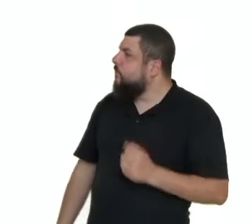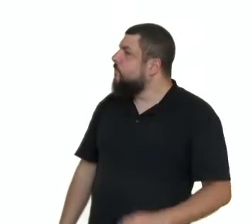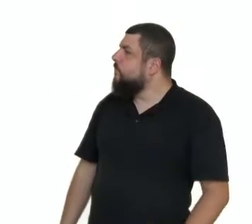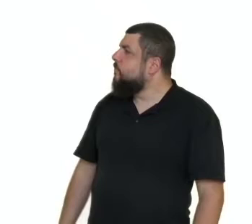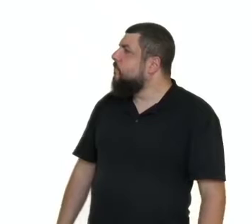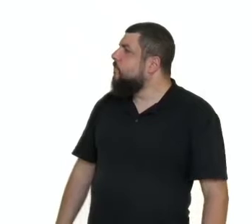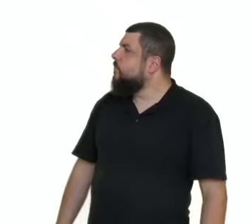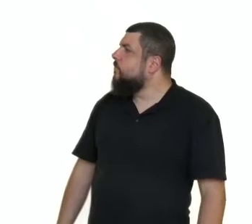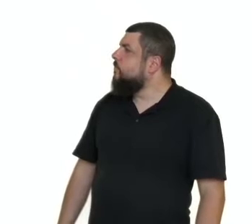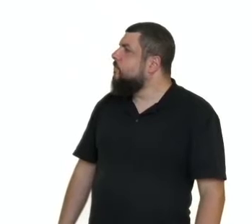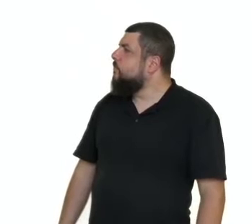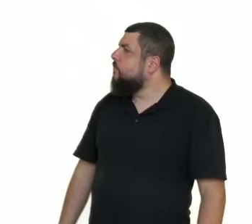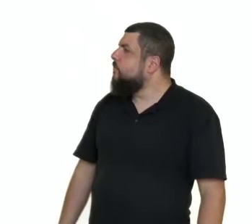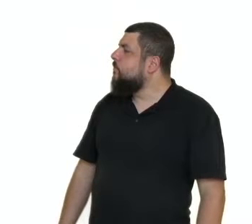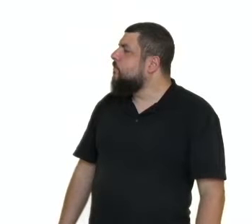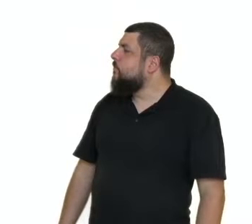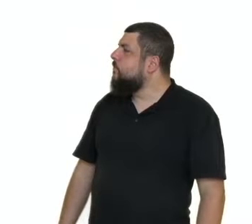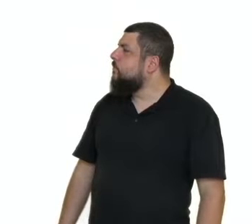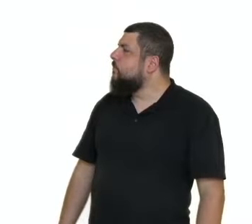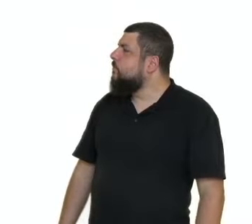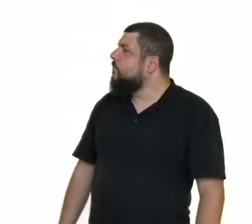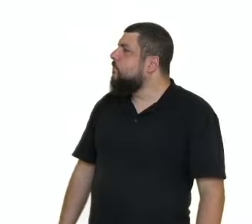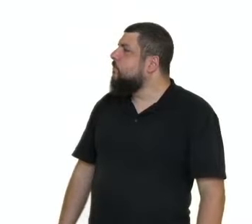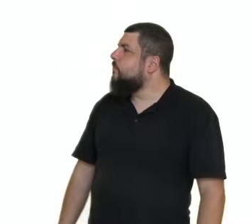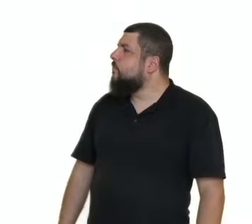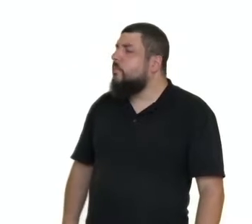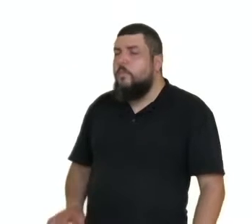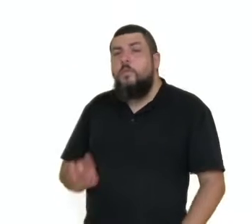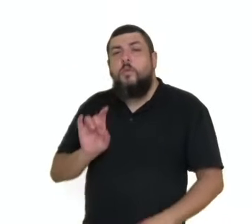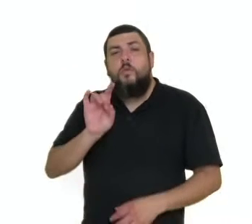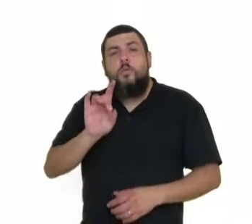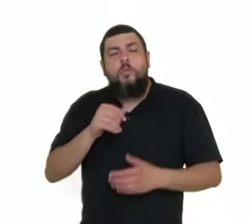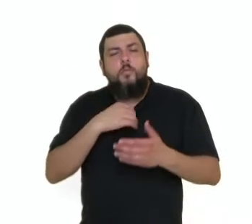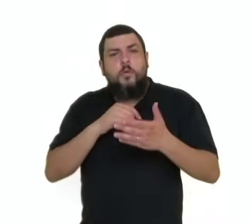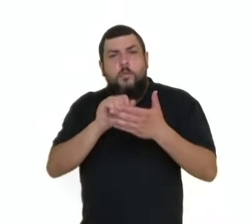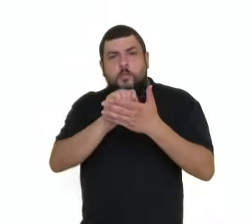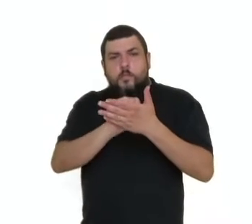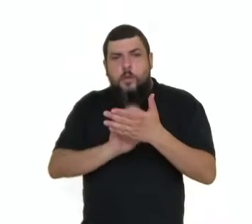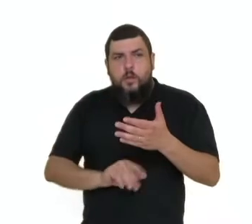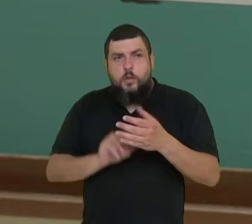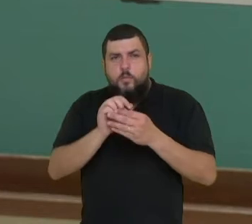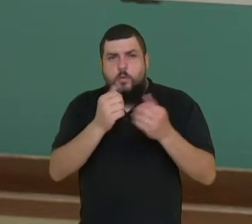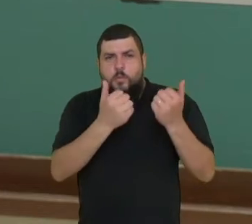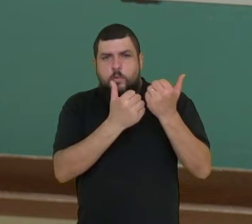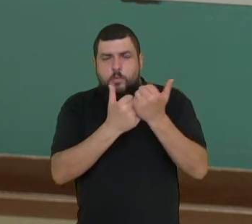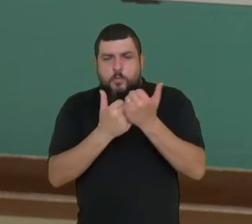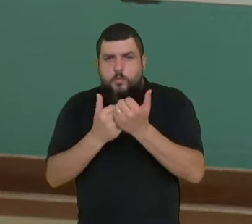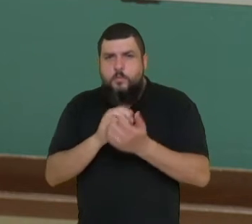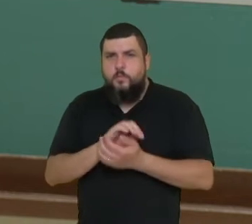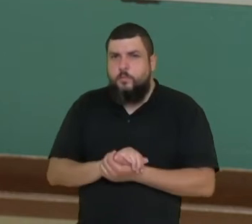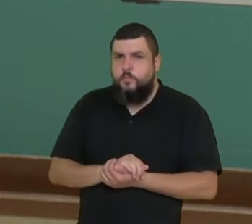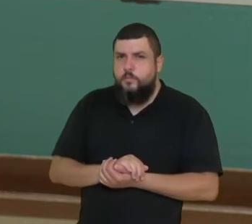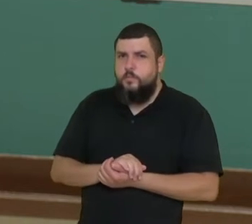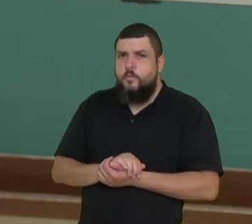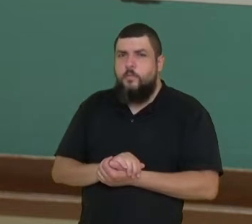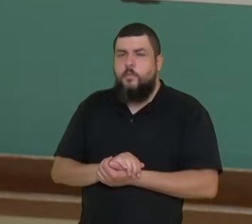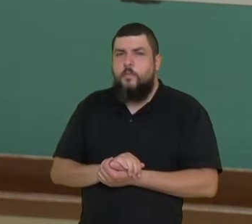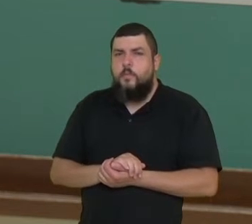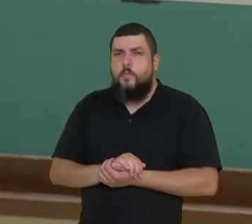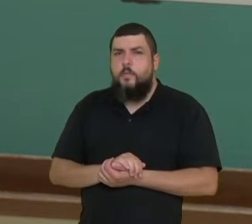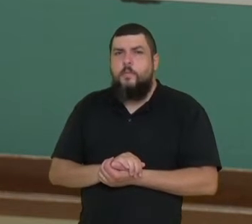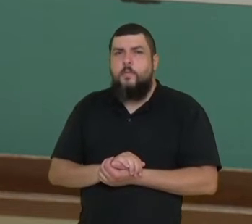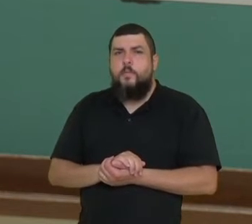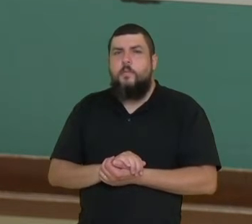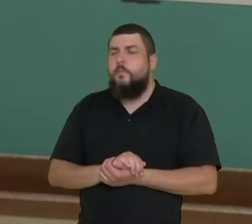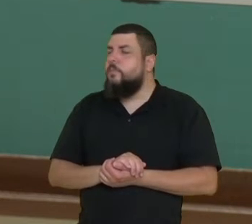igual 0,2, certo? Porque aqui, só fazendo correçãozinha aqui, é 200 gramas, não é 300,